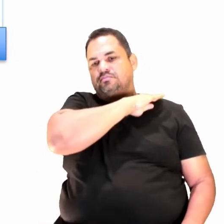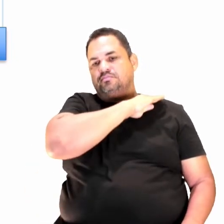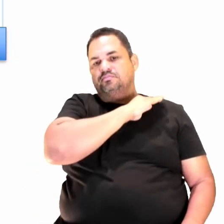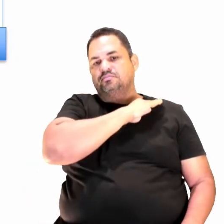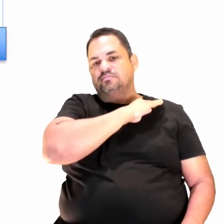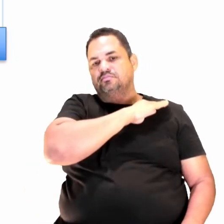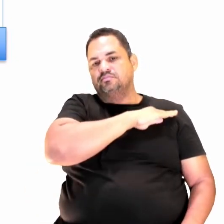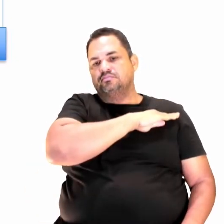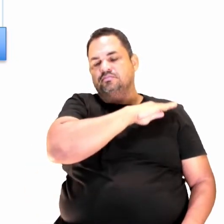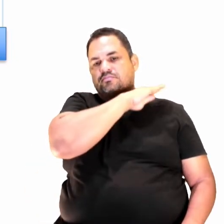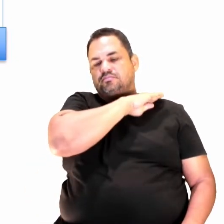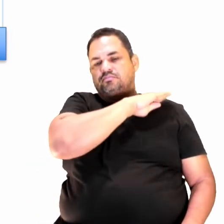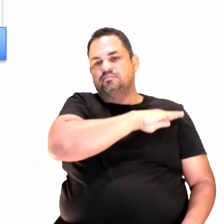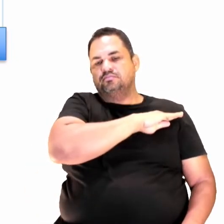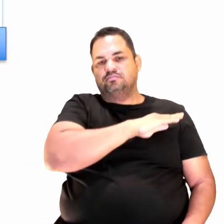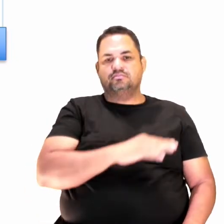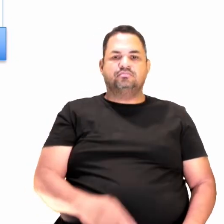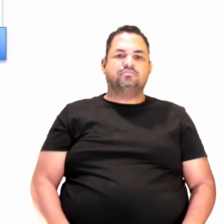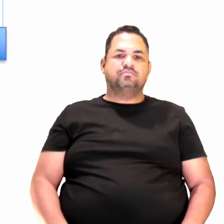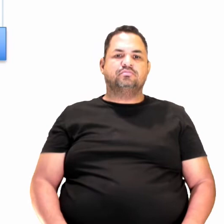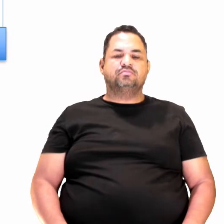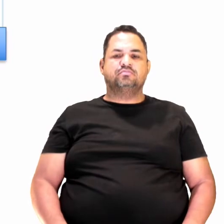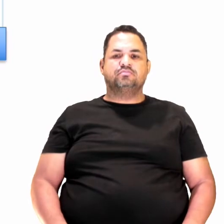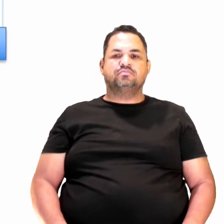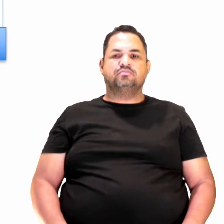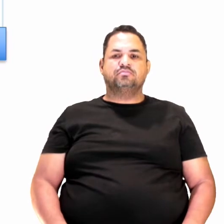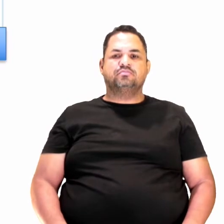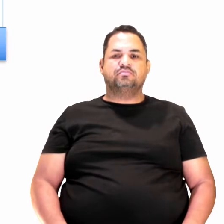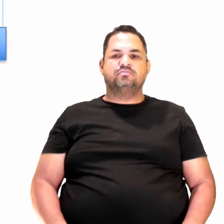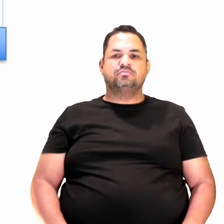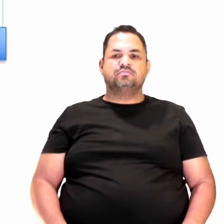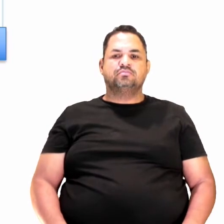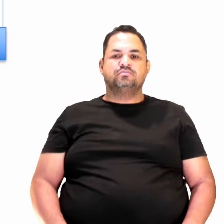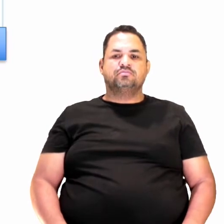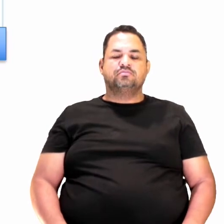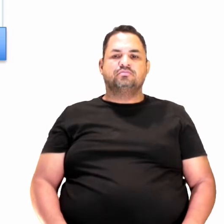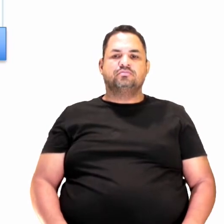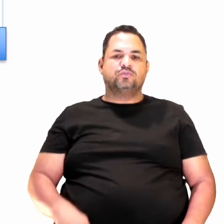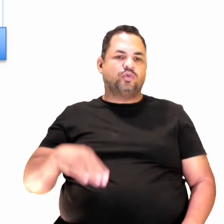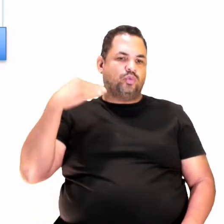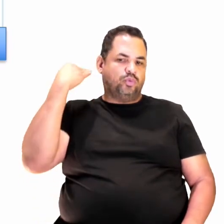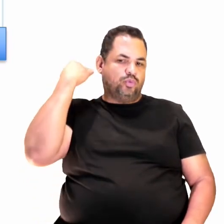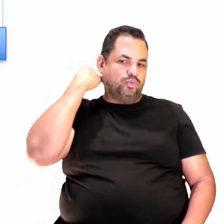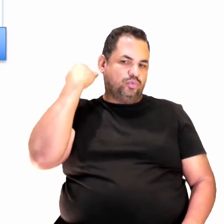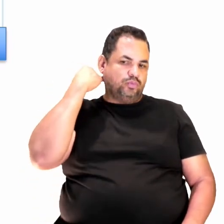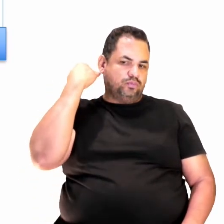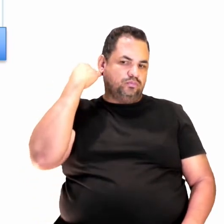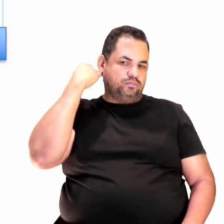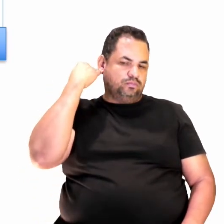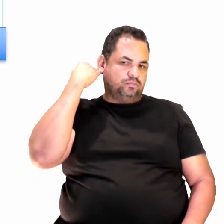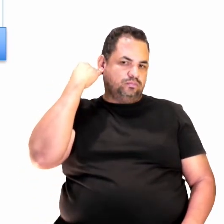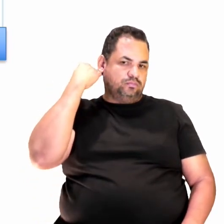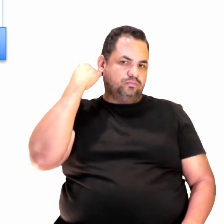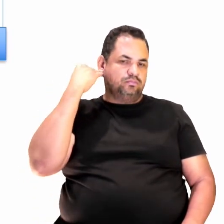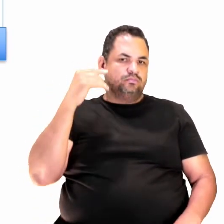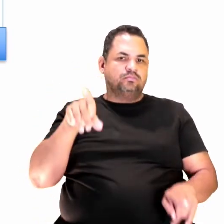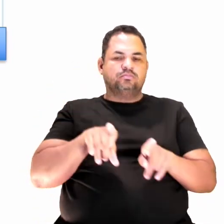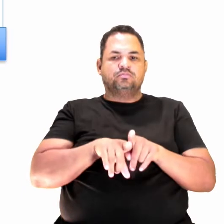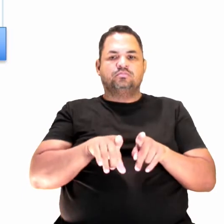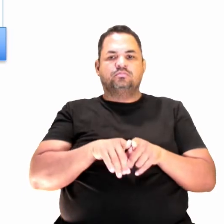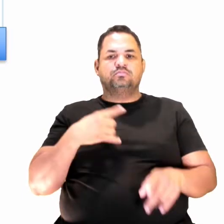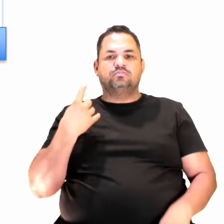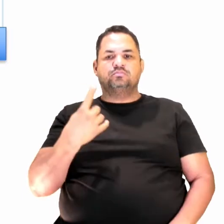gosto de usar. Ou alguém pode ser musculoso, muscular. Ou então estar em